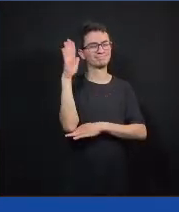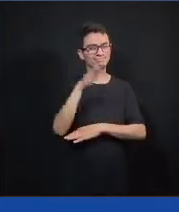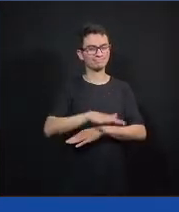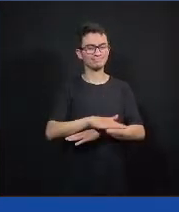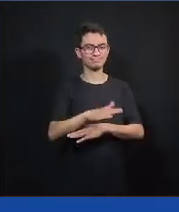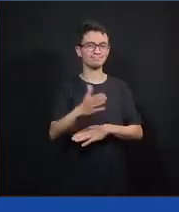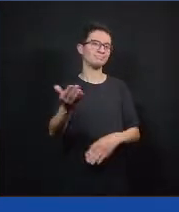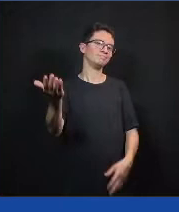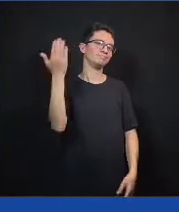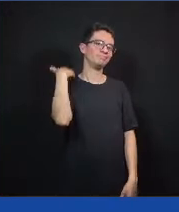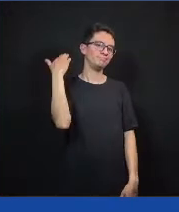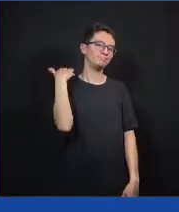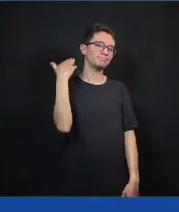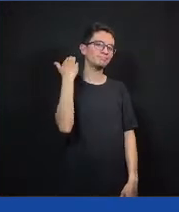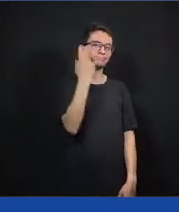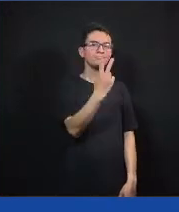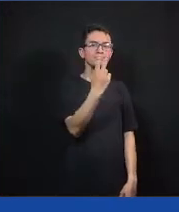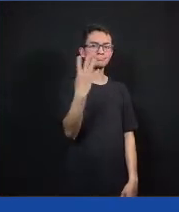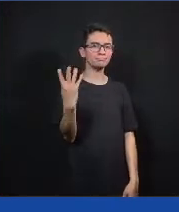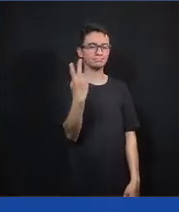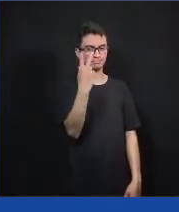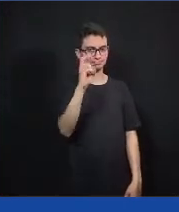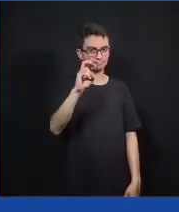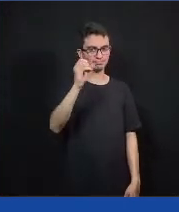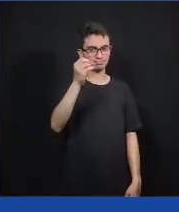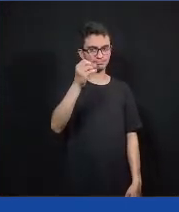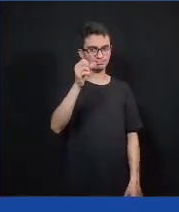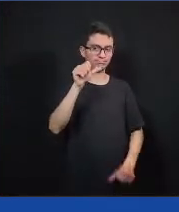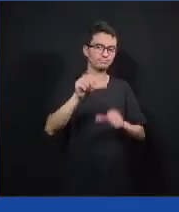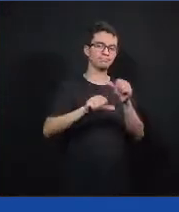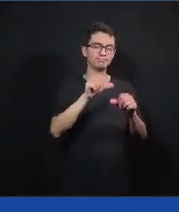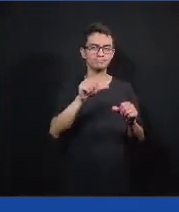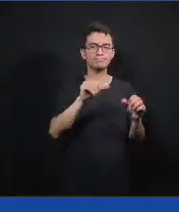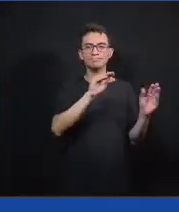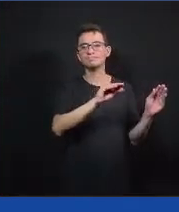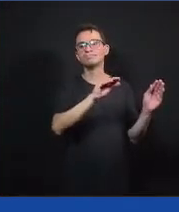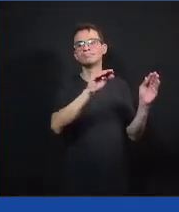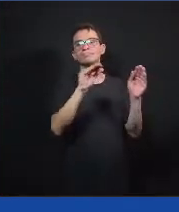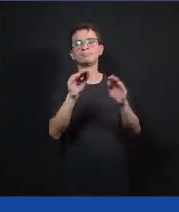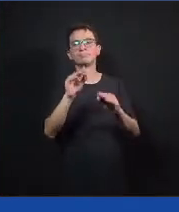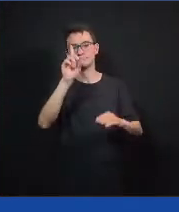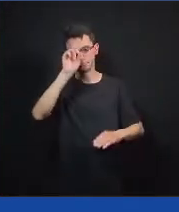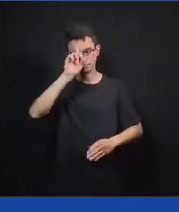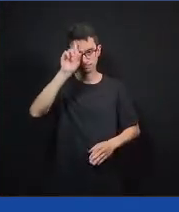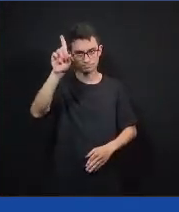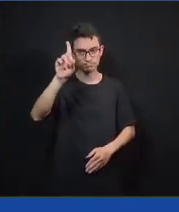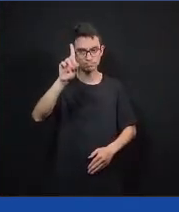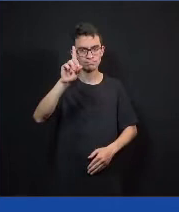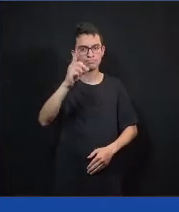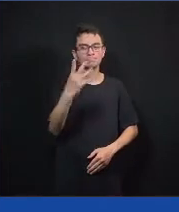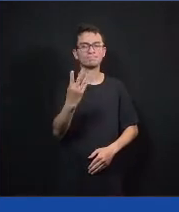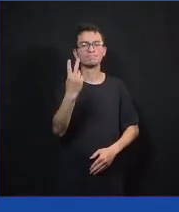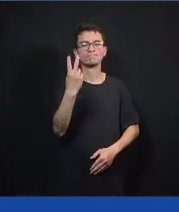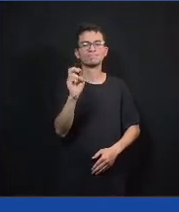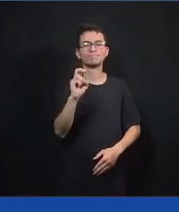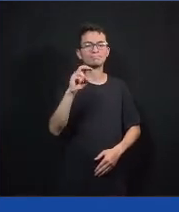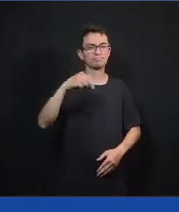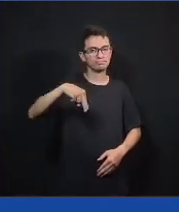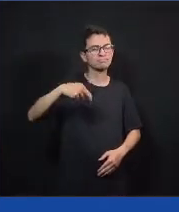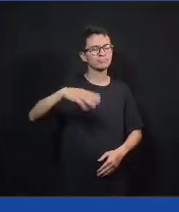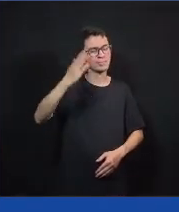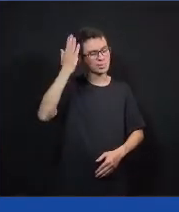seriam em 4 e 25 de outubro, passam para o dia 15 e 29 de novembro, respectivamente, nos lugares em que há segundo turno,